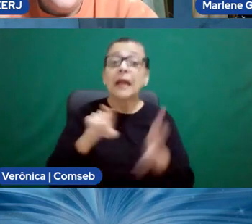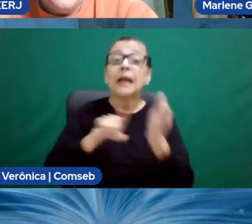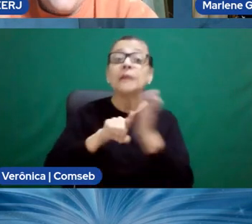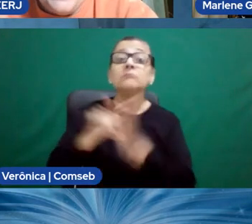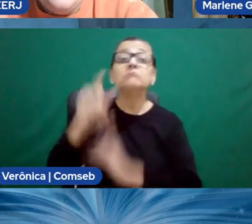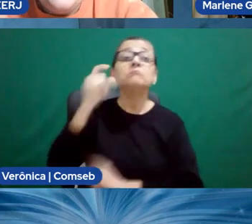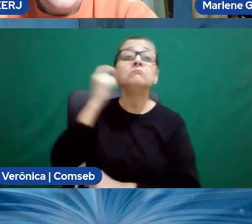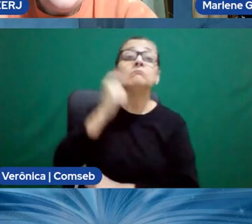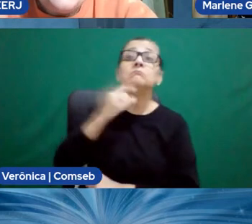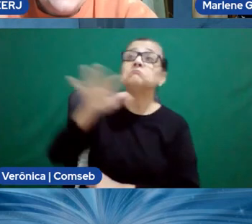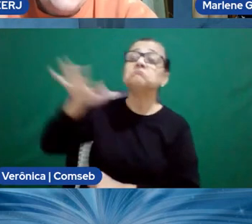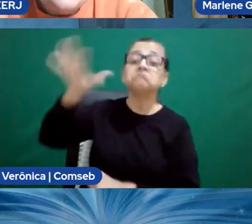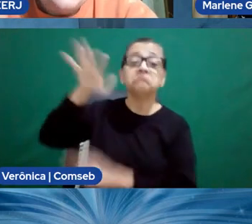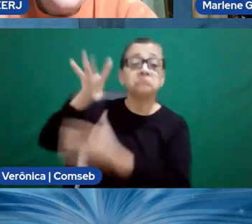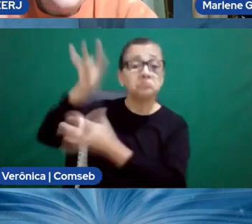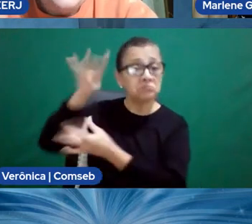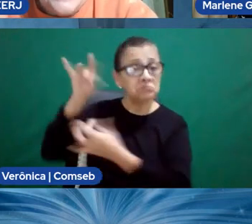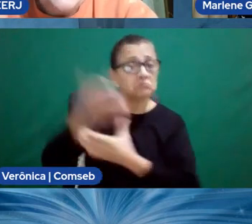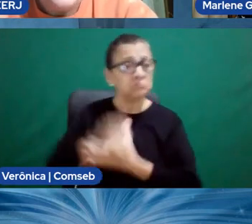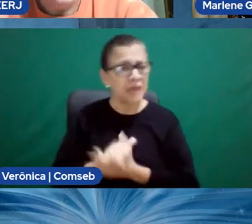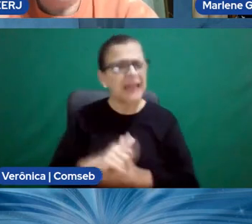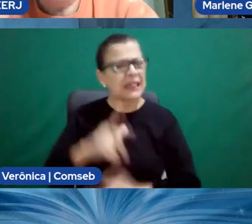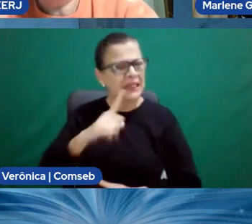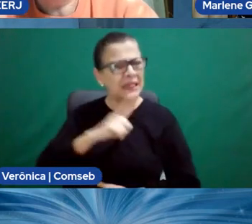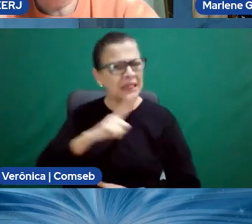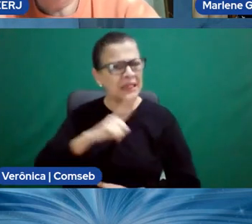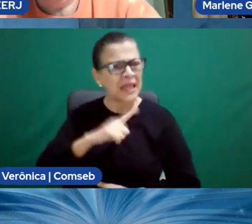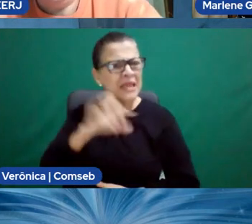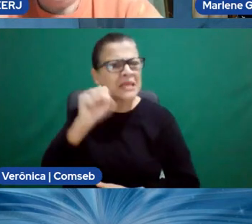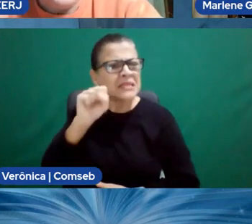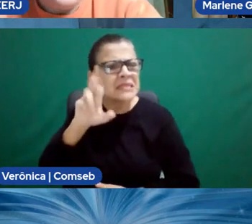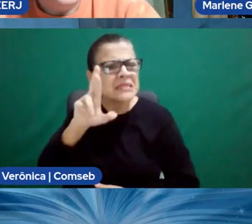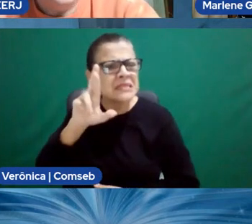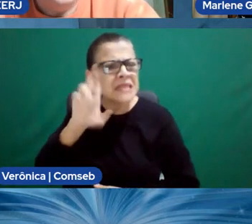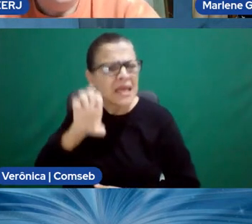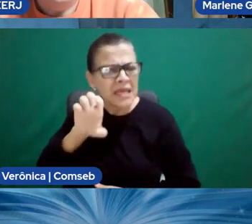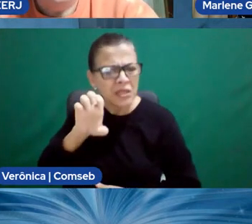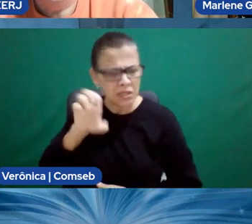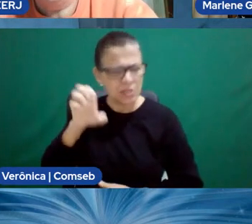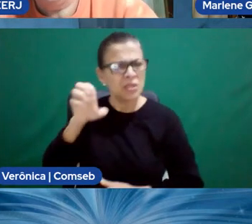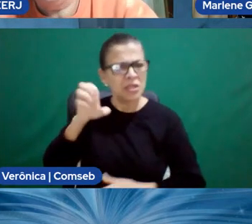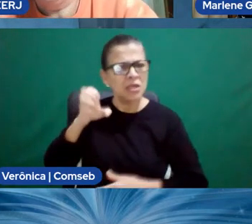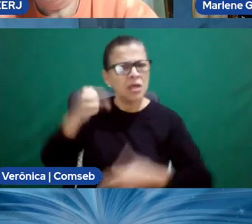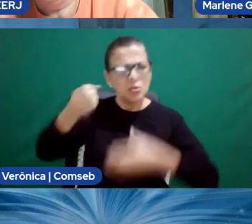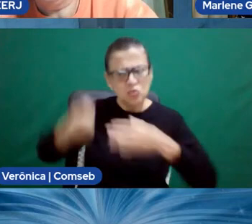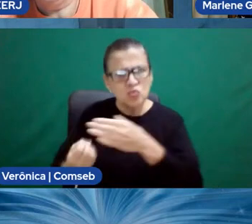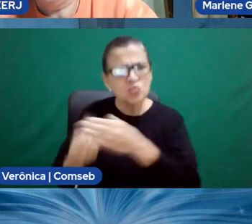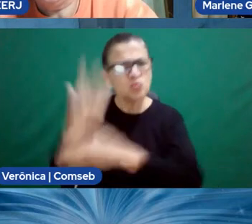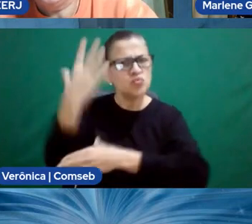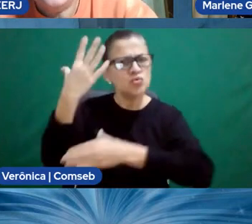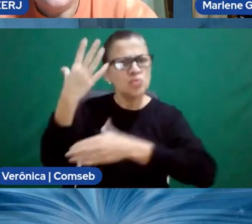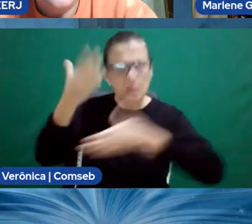pergunta: ainda seres que nasçam espontaneamente?